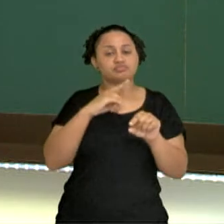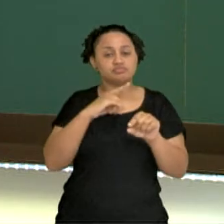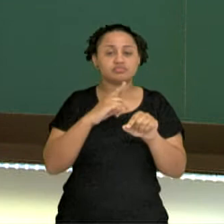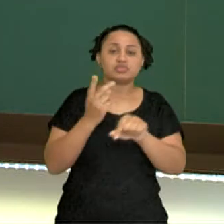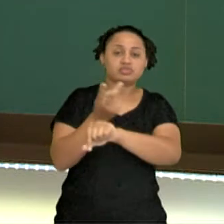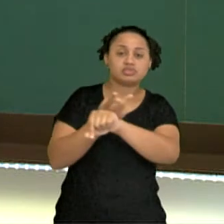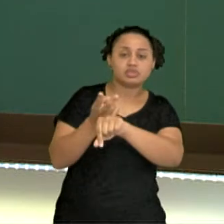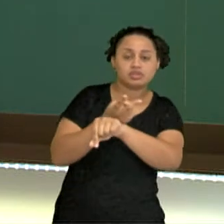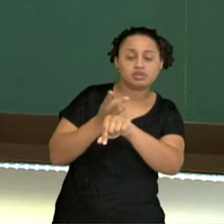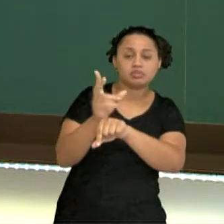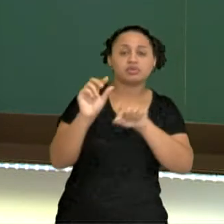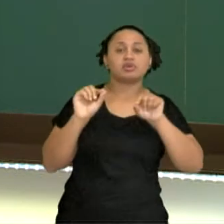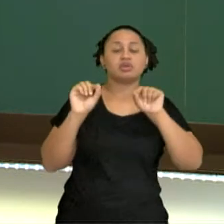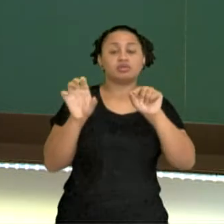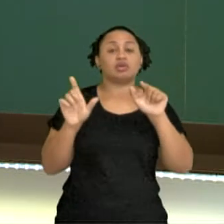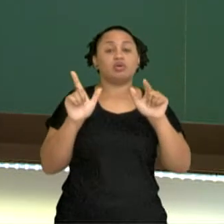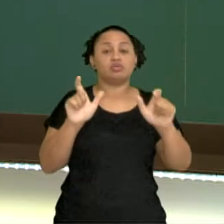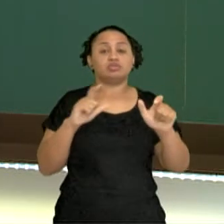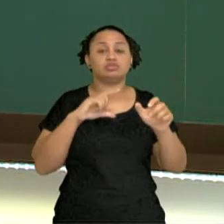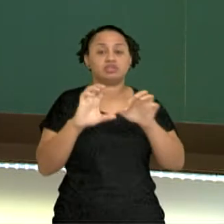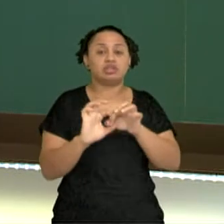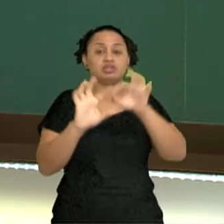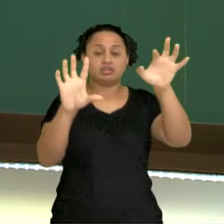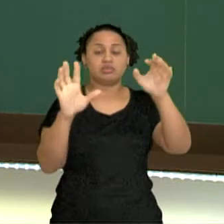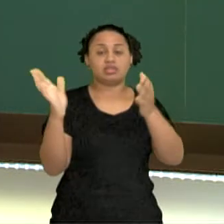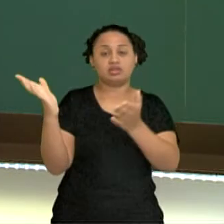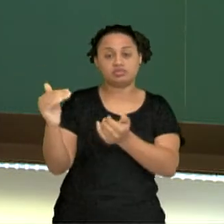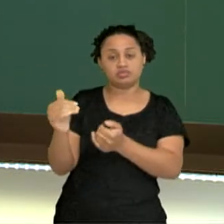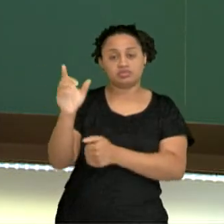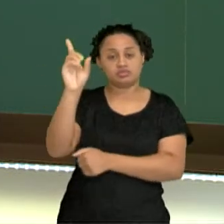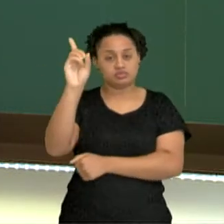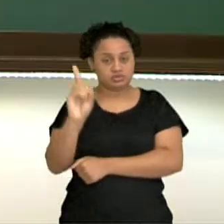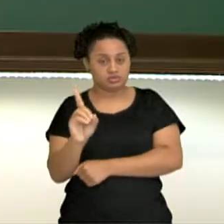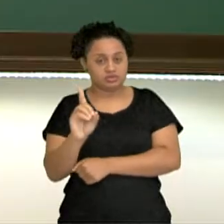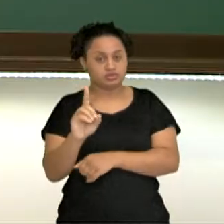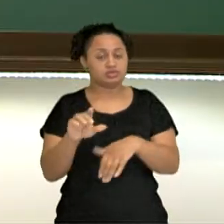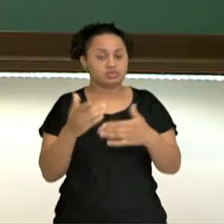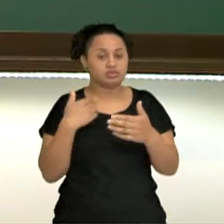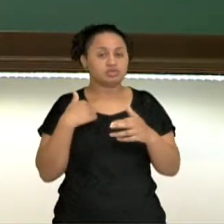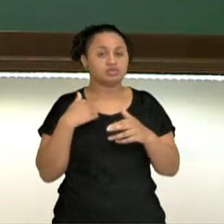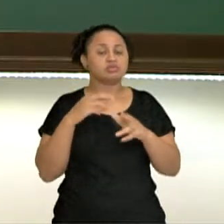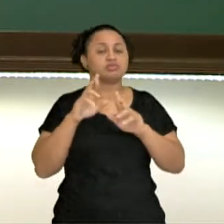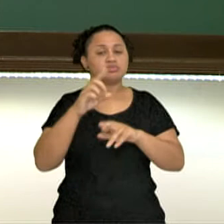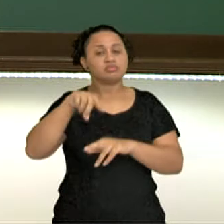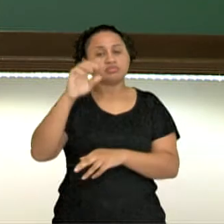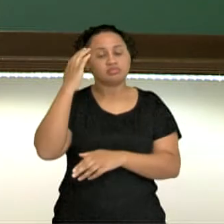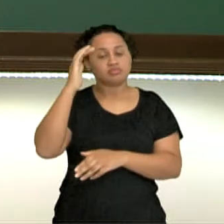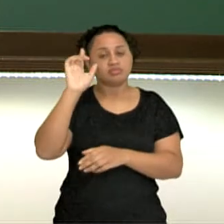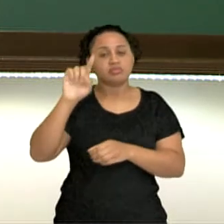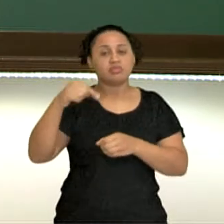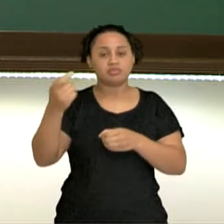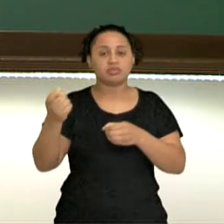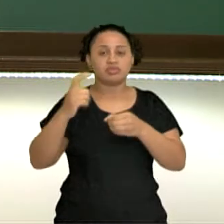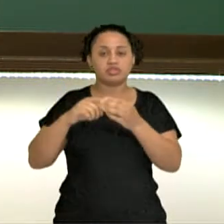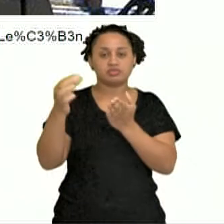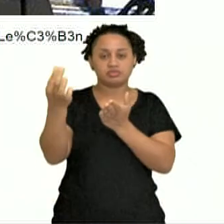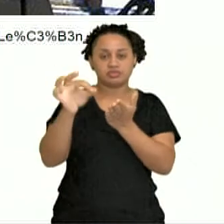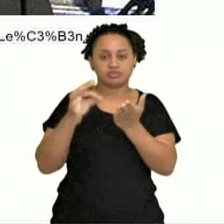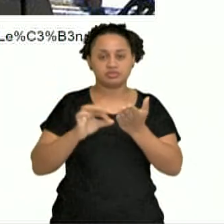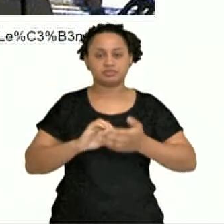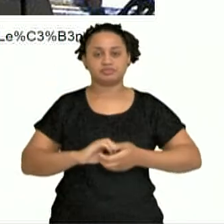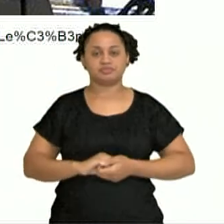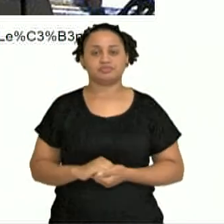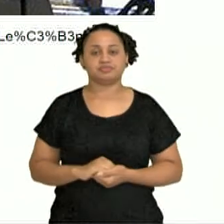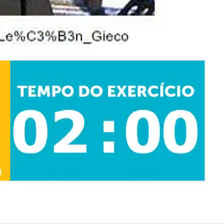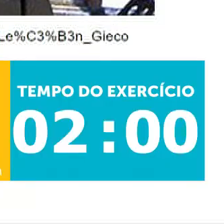então onde que se fala de liberdade, juventude e direitos. Espero que vocês tenham entendido. Logo, logo chegamos com a resposta correta.